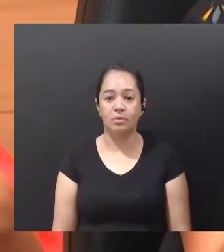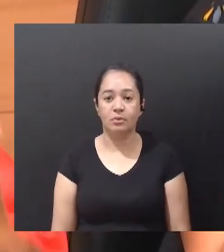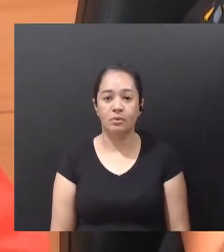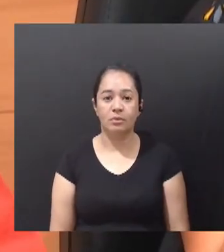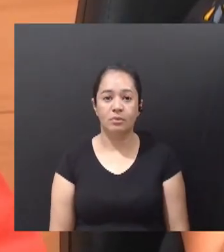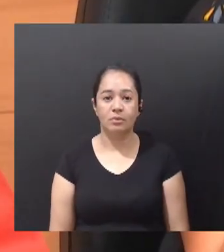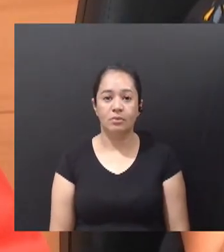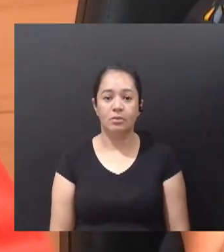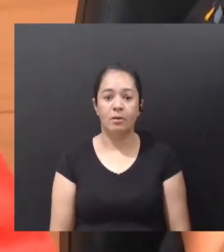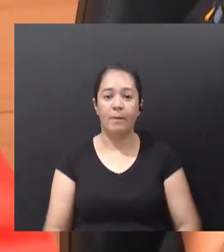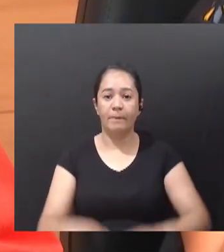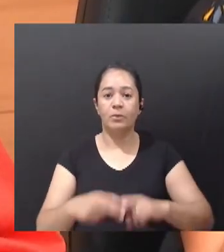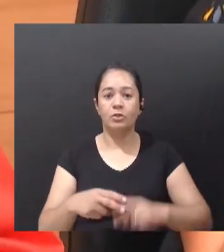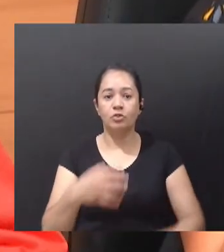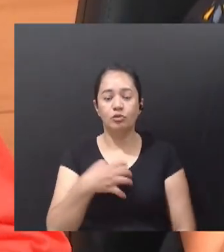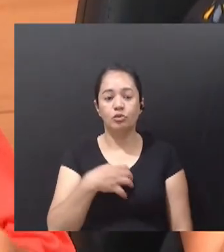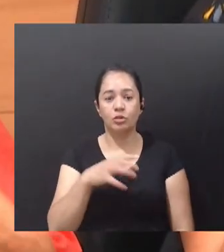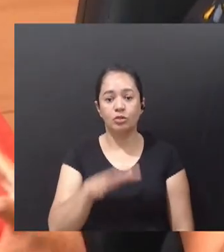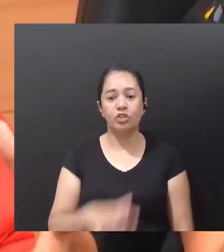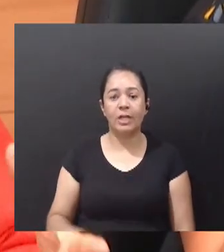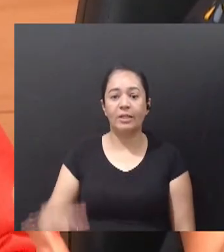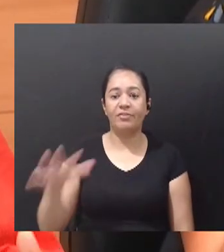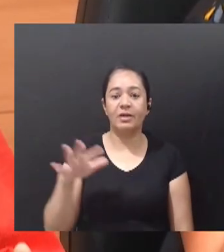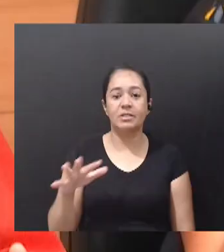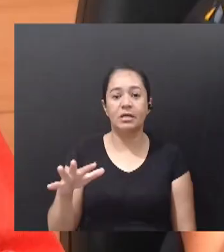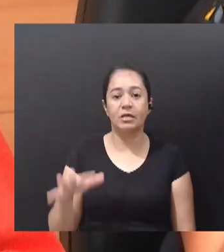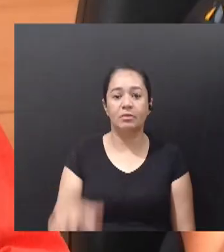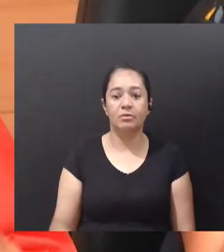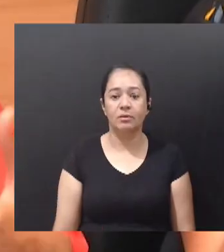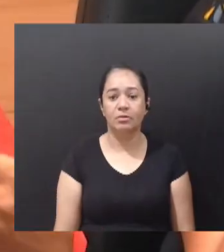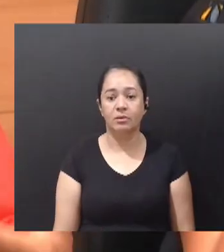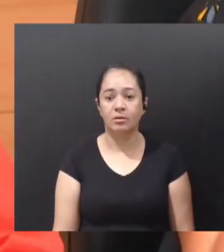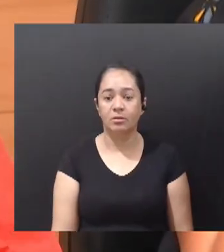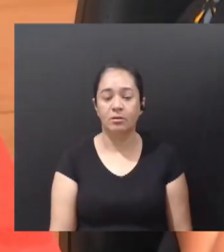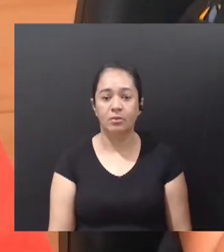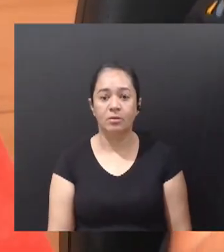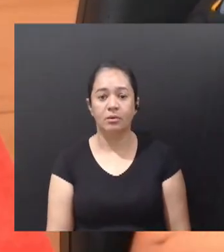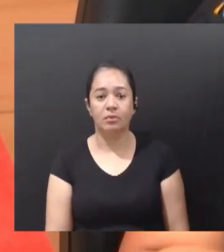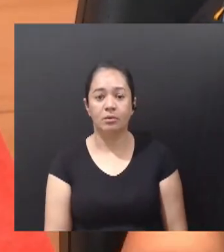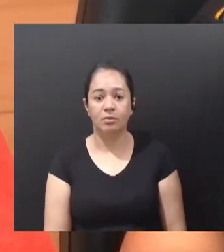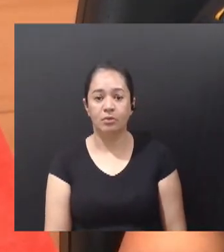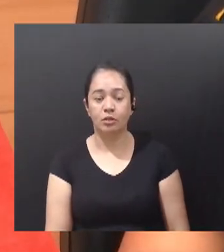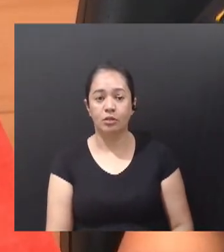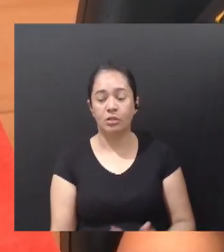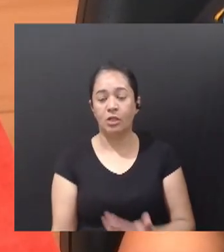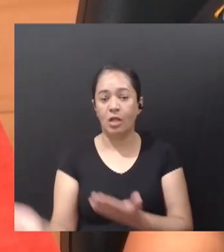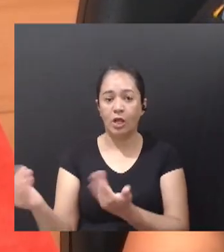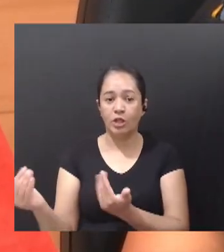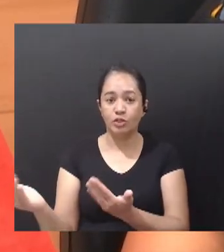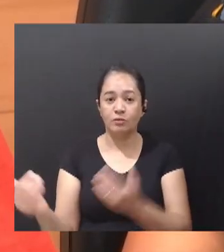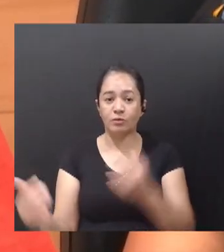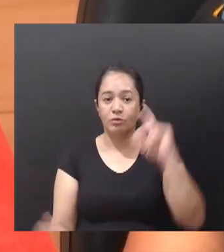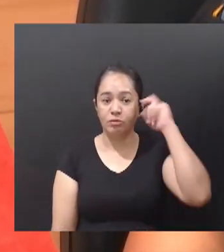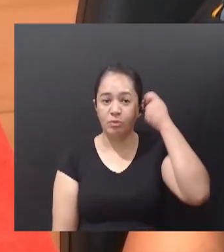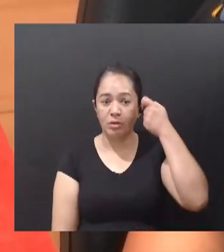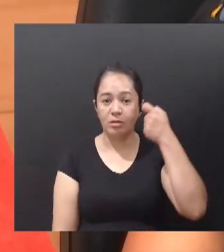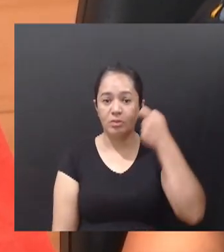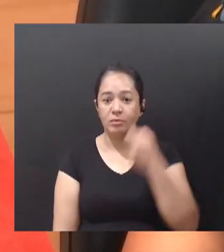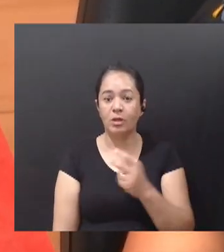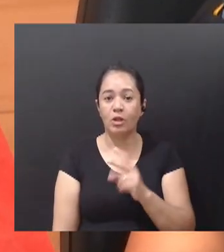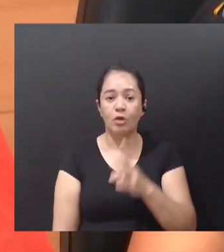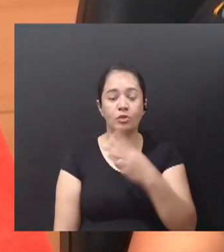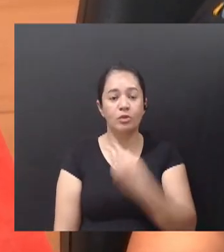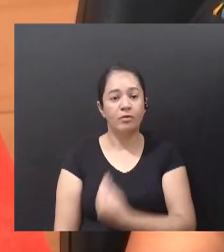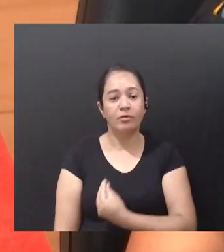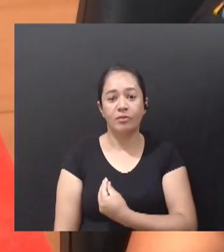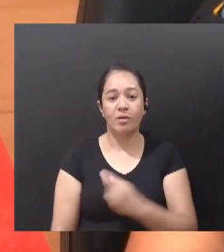de modo geral, eram grandes conselhos à juventude negra para que ela se mantivesse viva, porque essa era a